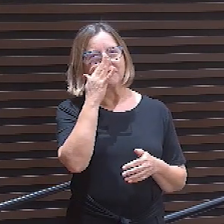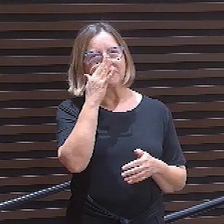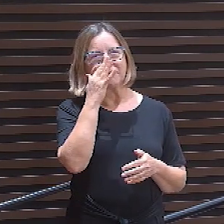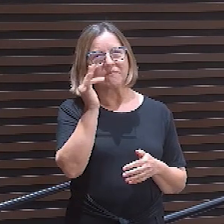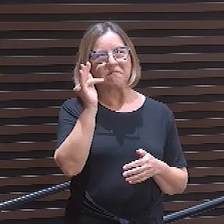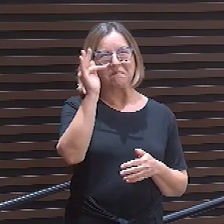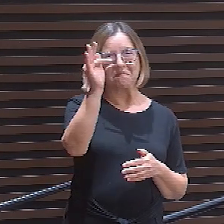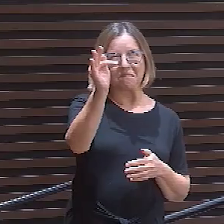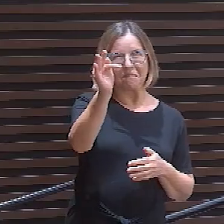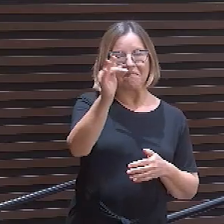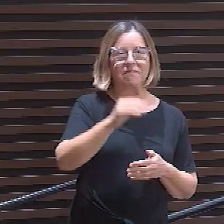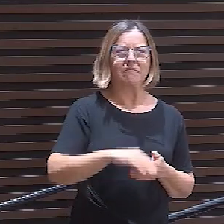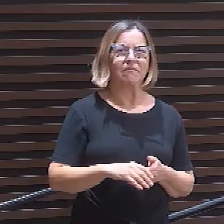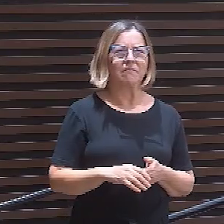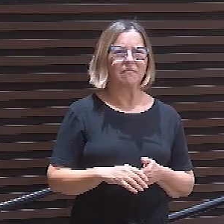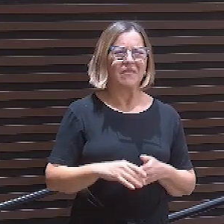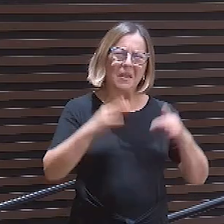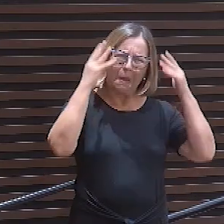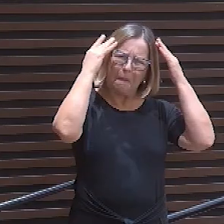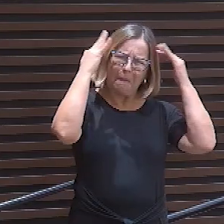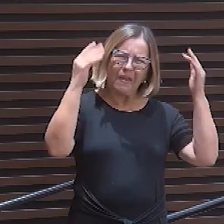1.500 anos antes,